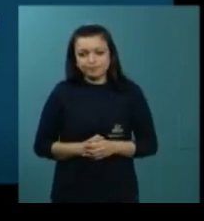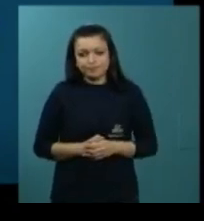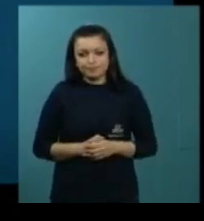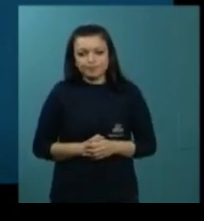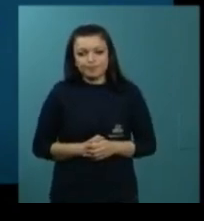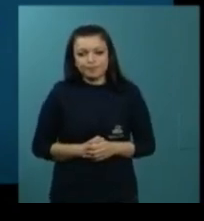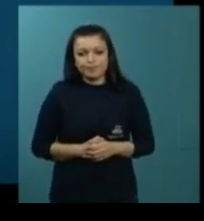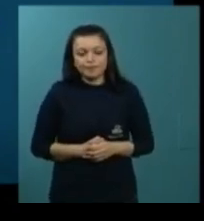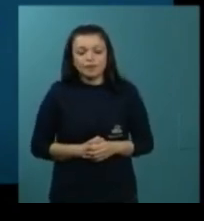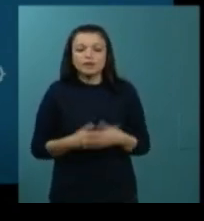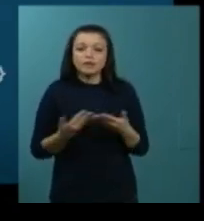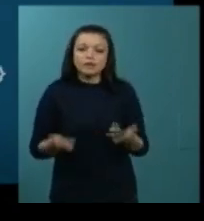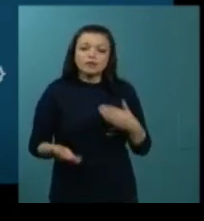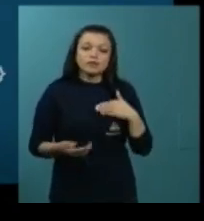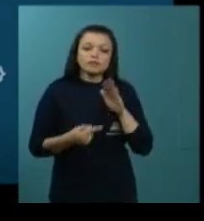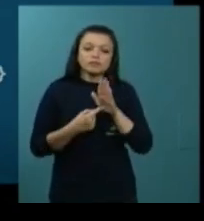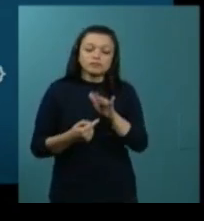Nesse caso,